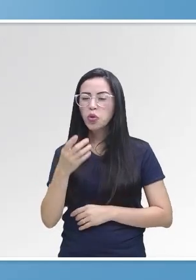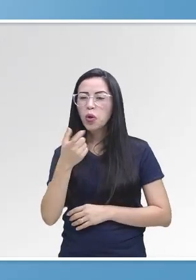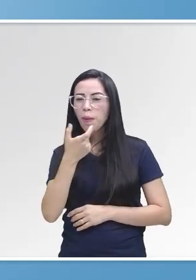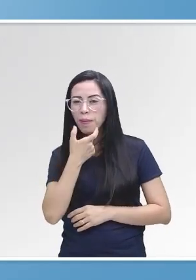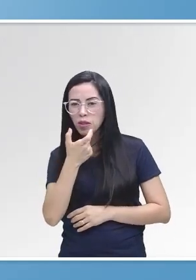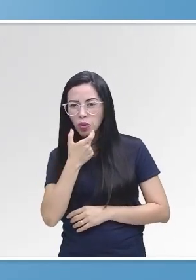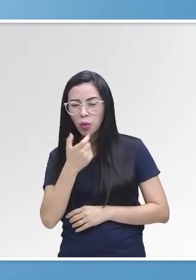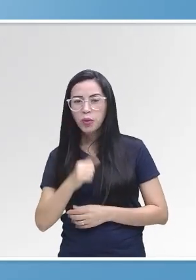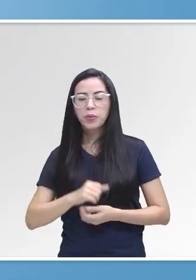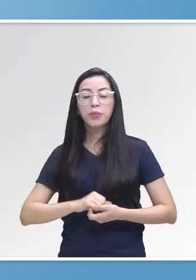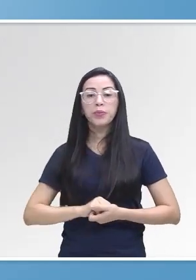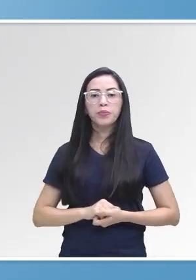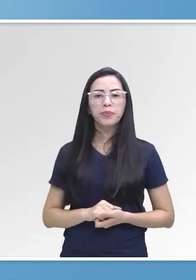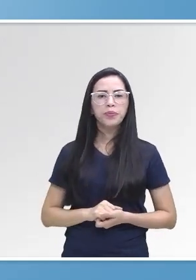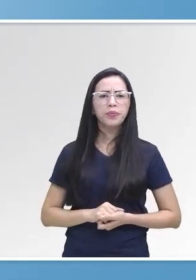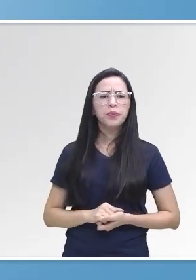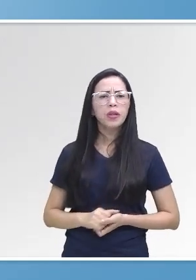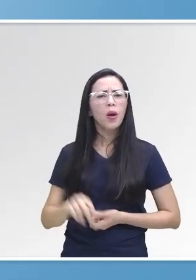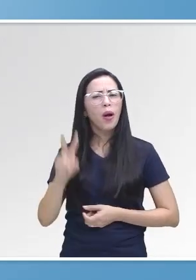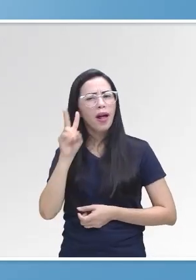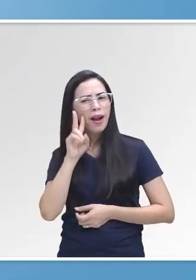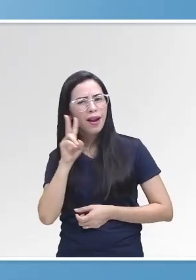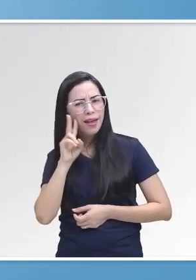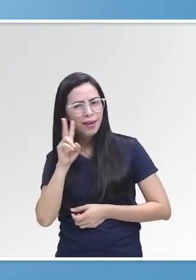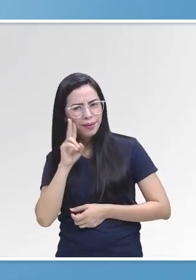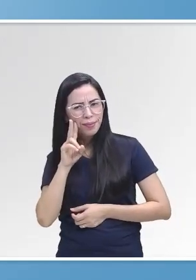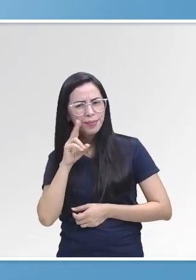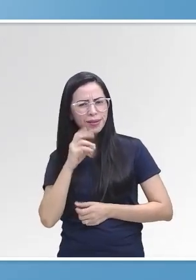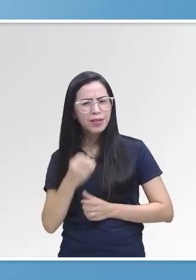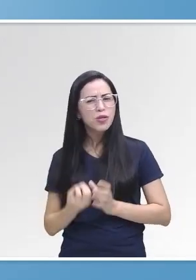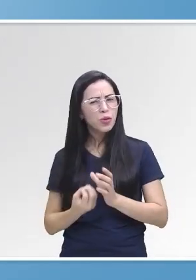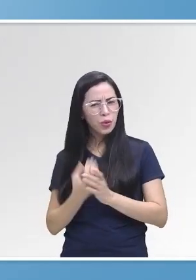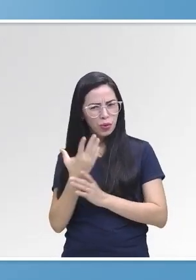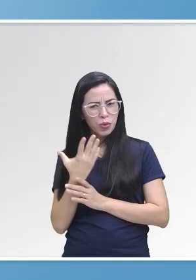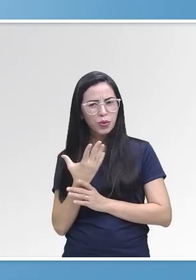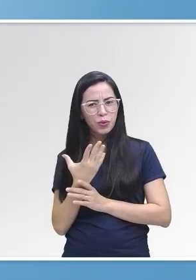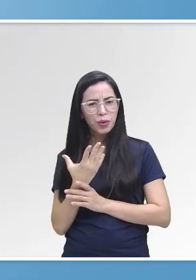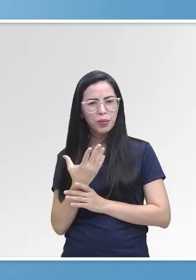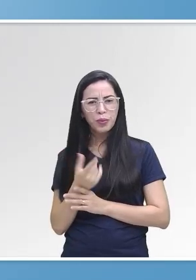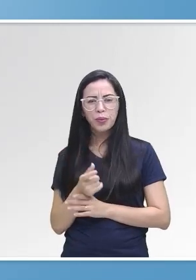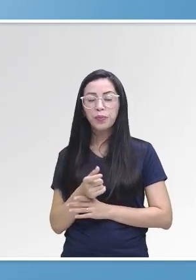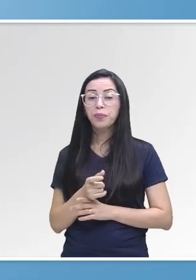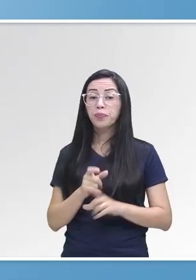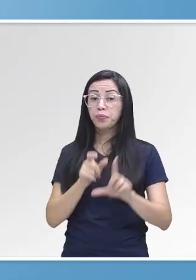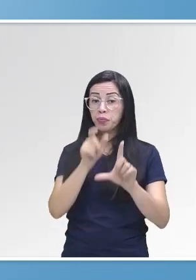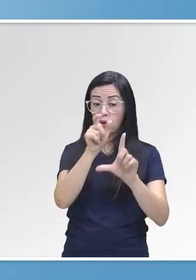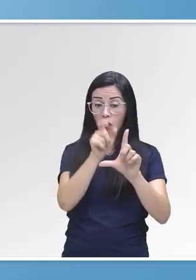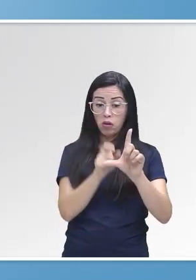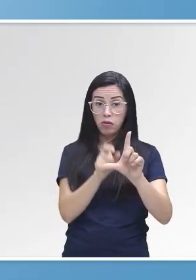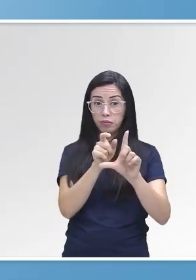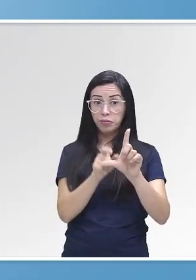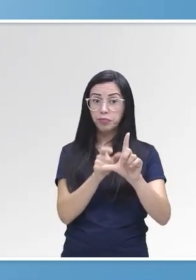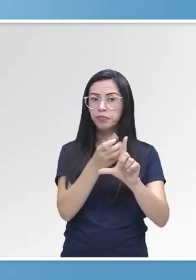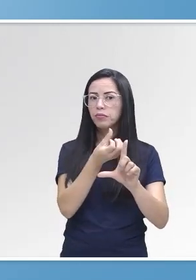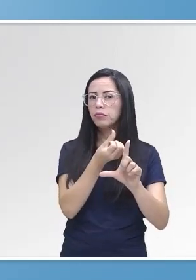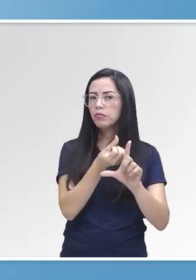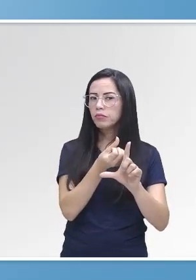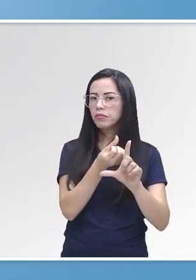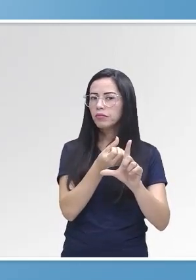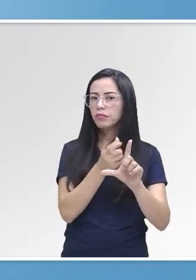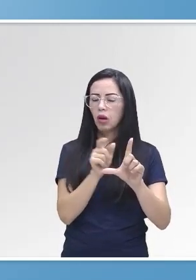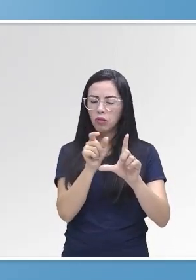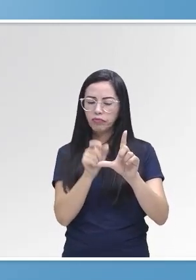fizemos olha aqui ó o arroz tem seis o açúcar só